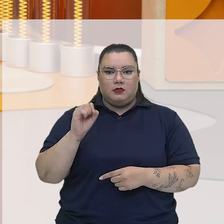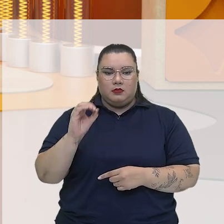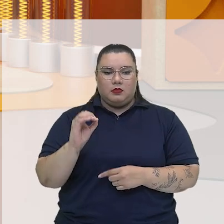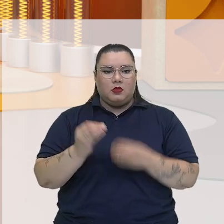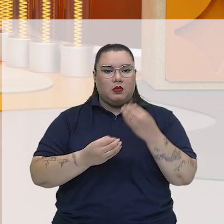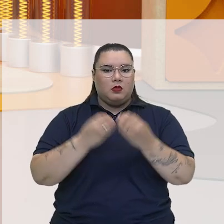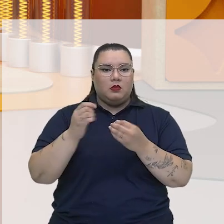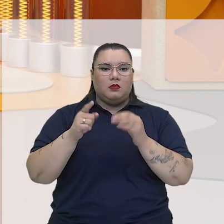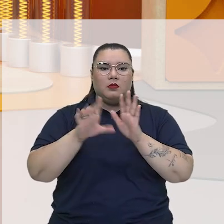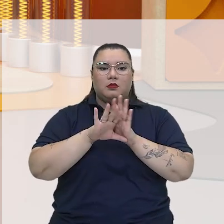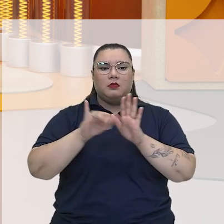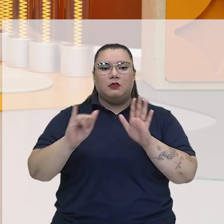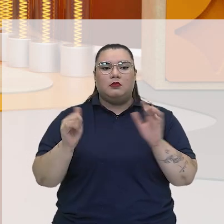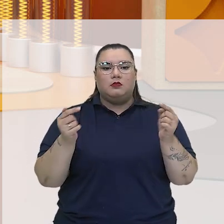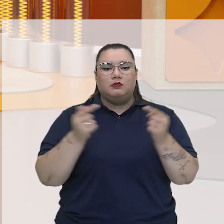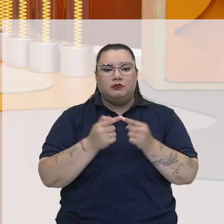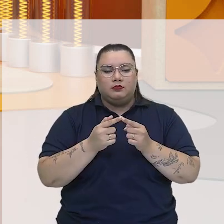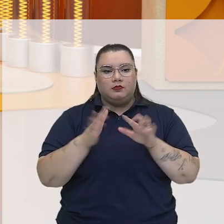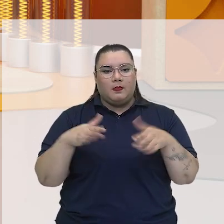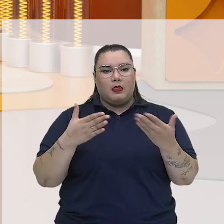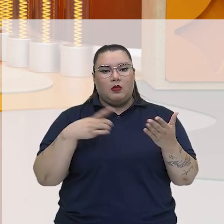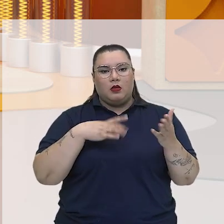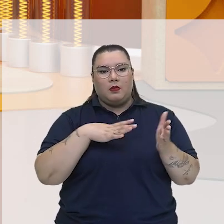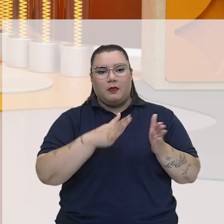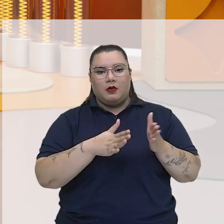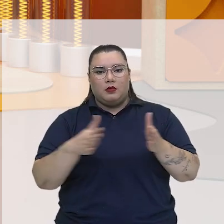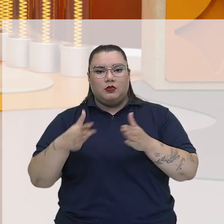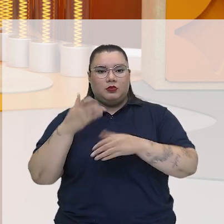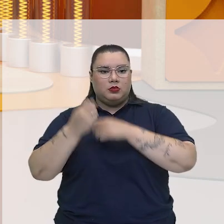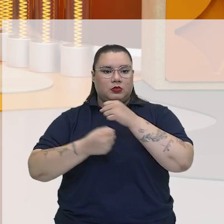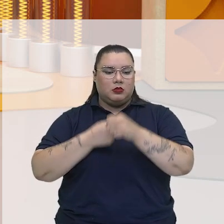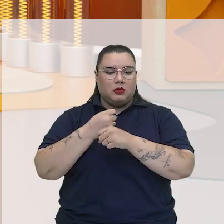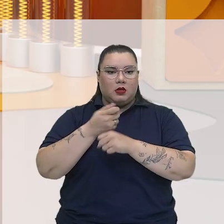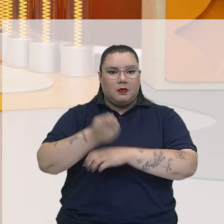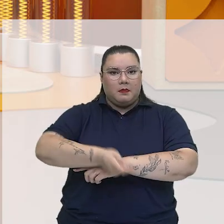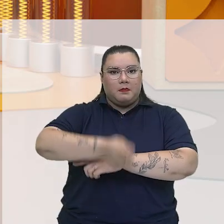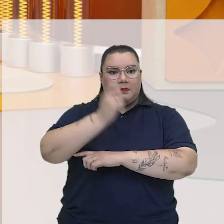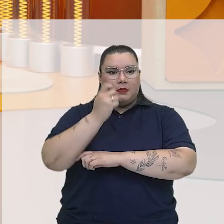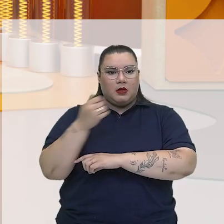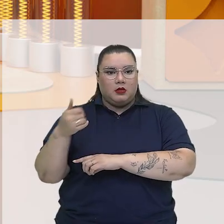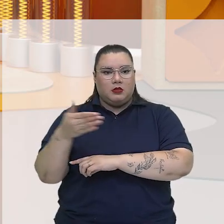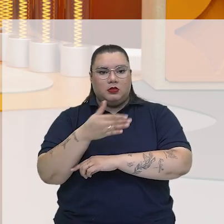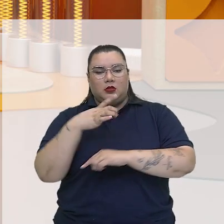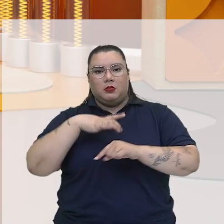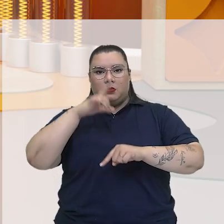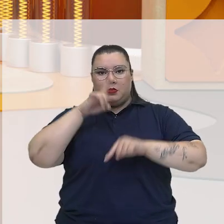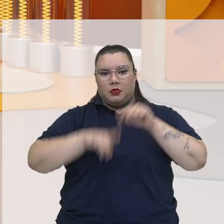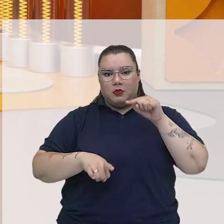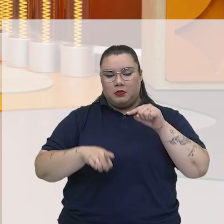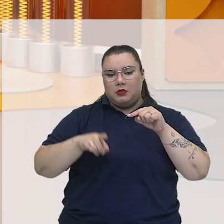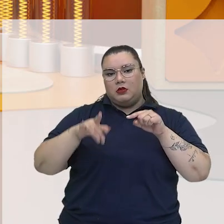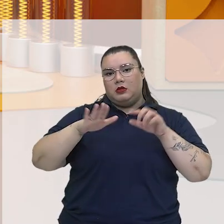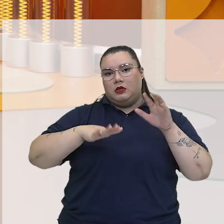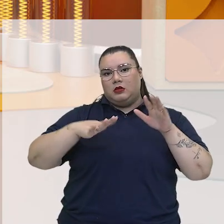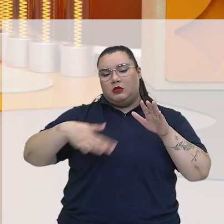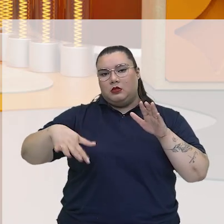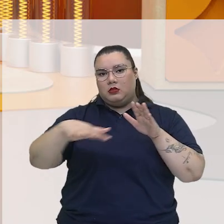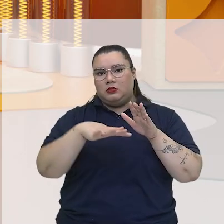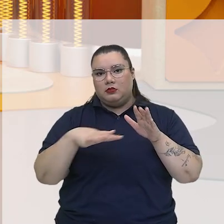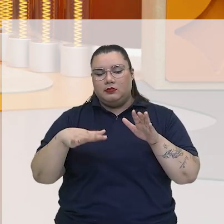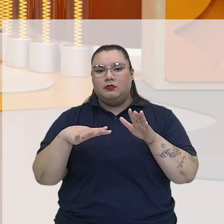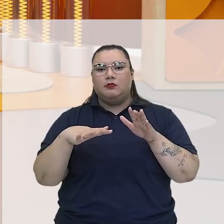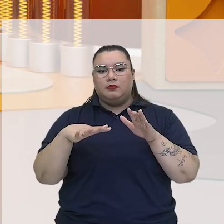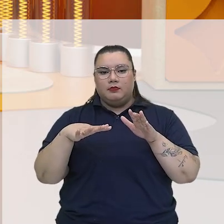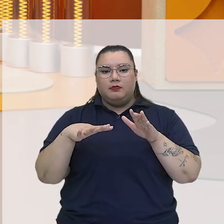essa lei, então, funciona? Então, em determinados períodos do ano, como eu já falei, a pesca acaba se tornando proibida em determinadas espécies,